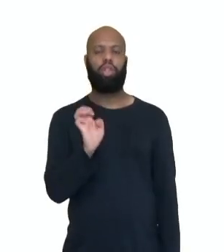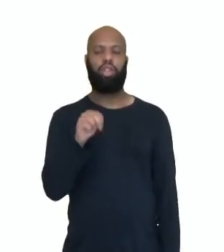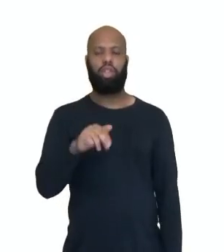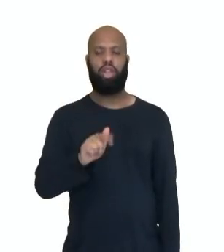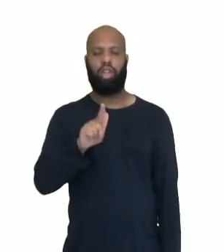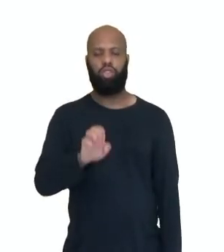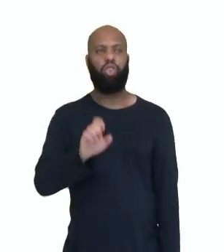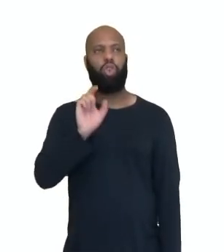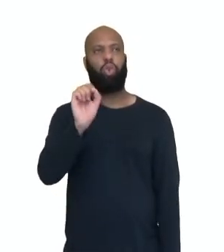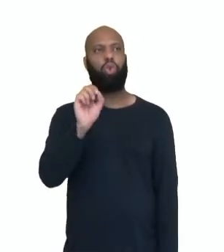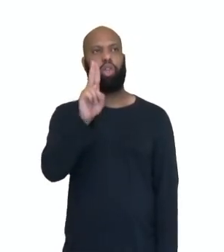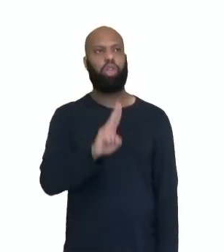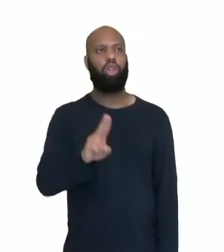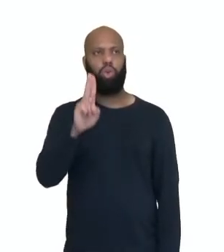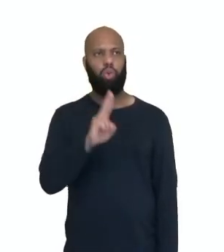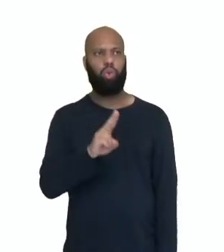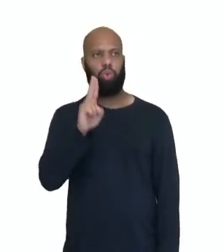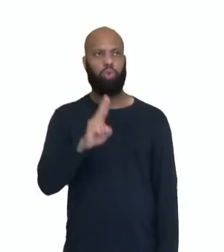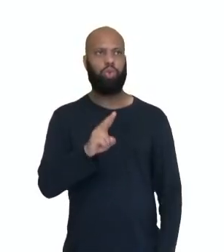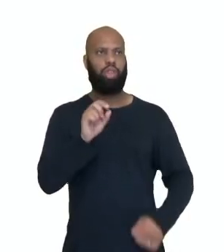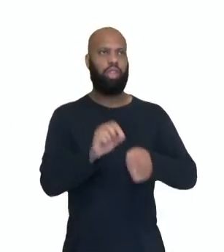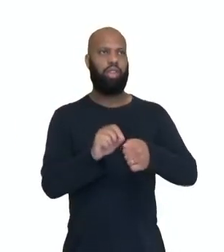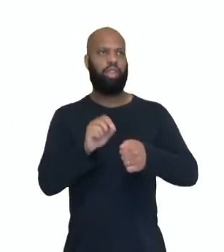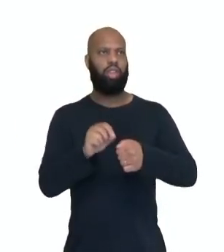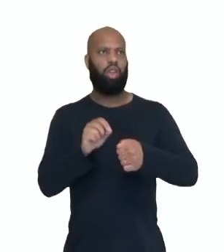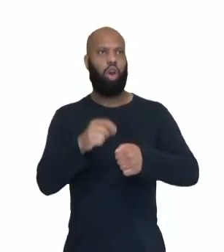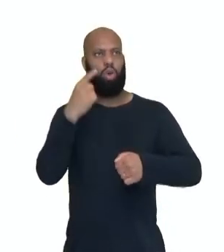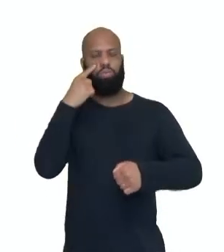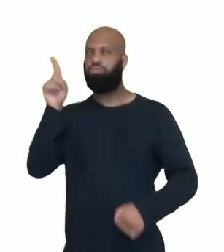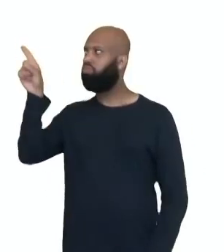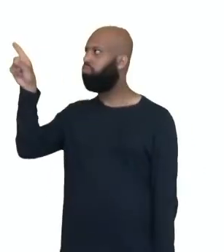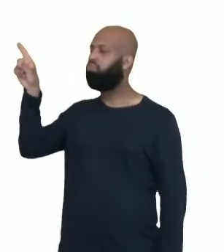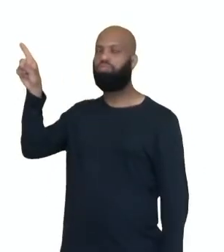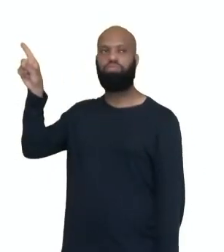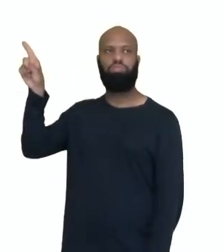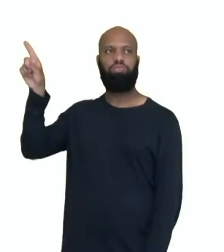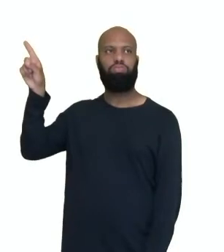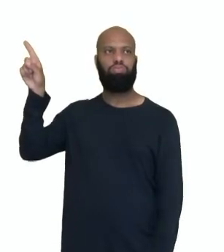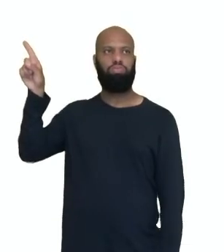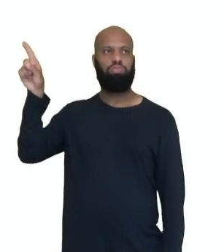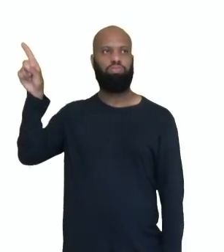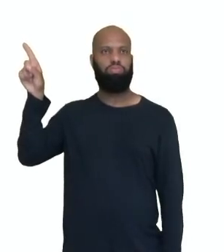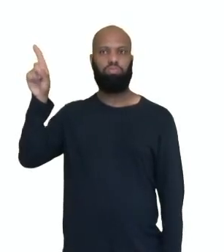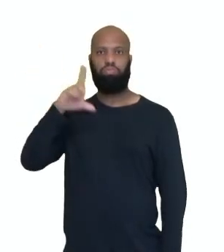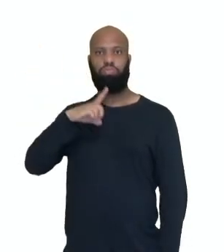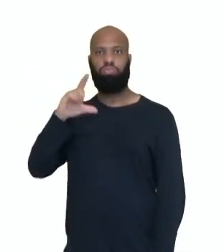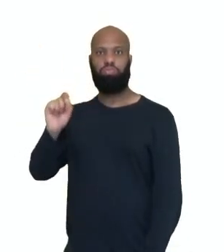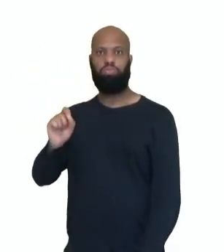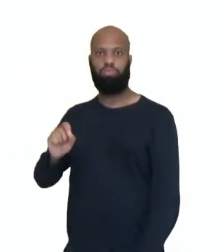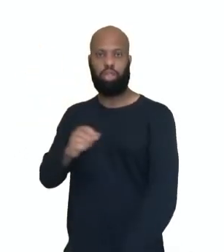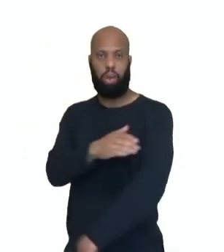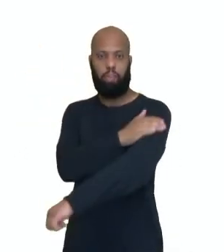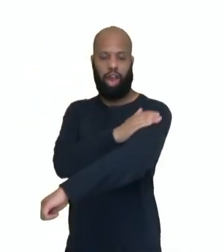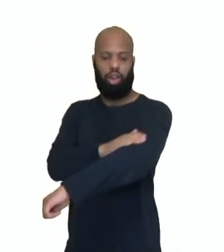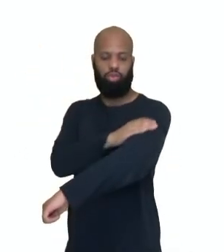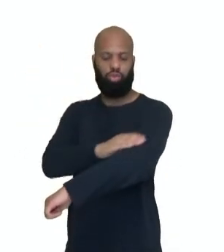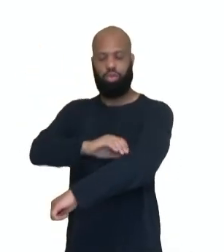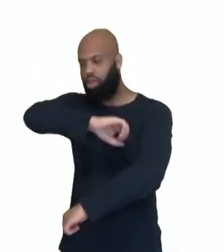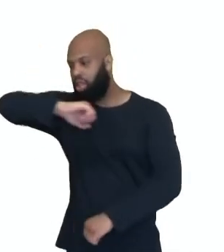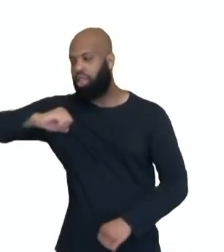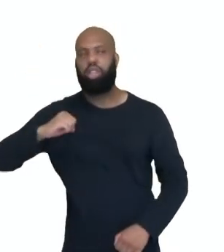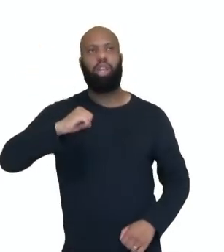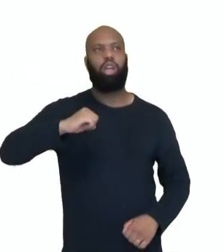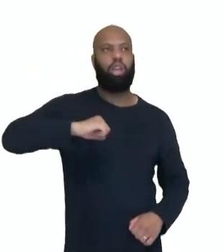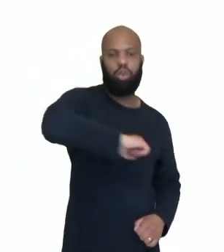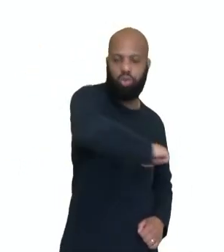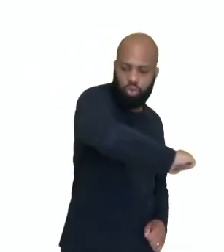o antebraço para arremessar o adversário. Então, eu pego o meu antebraço, dou um encaixe ali no adversário e